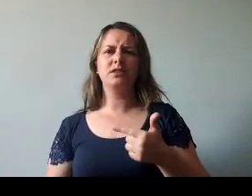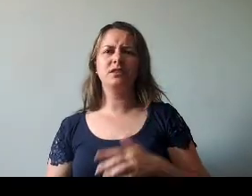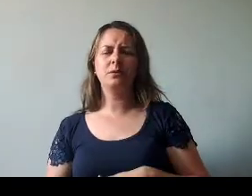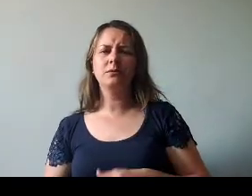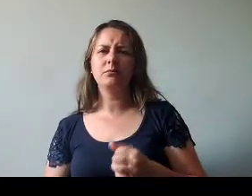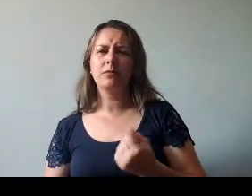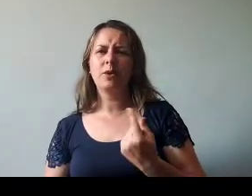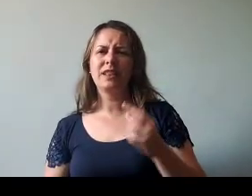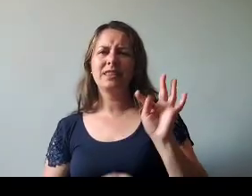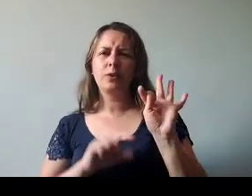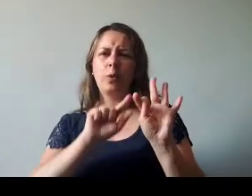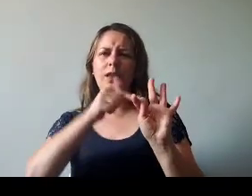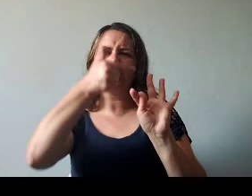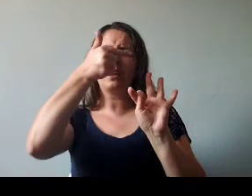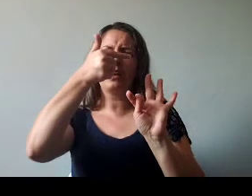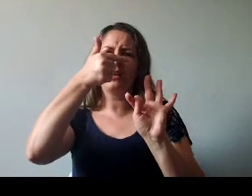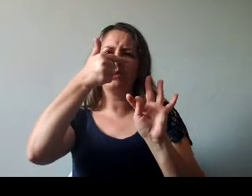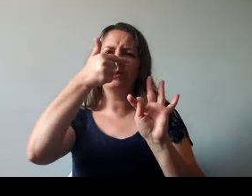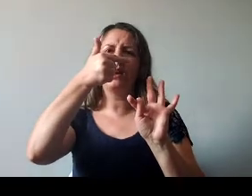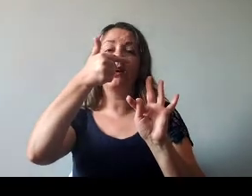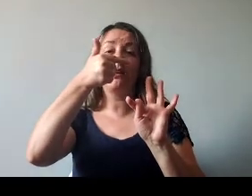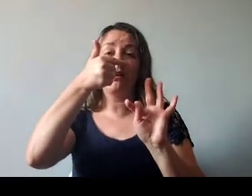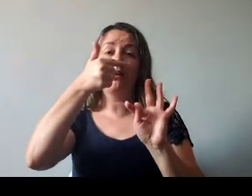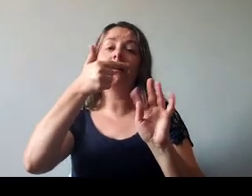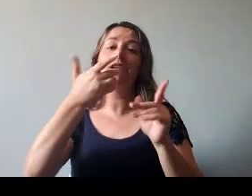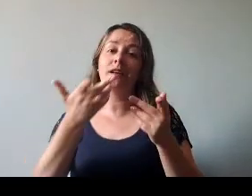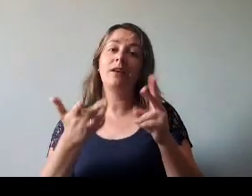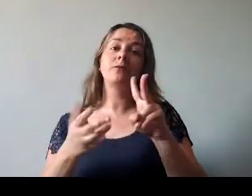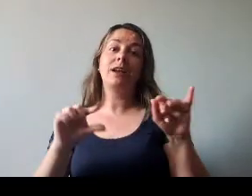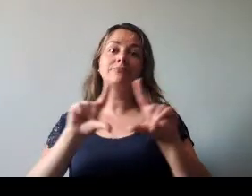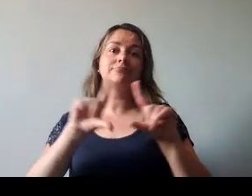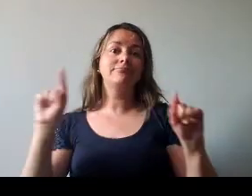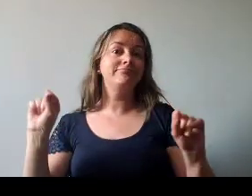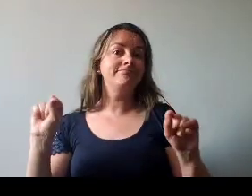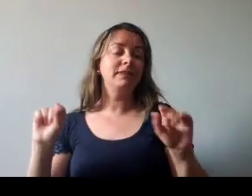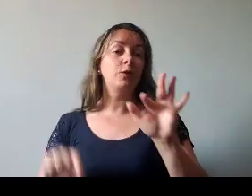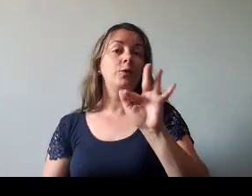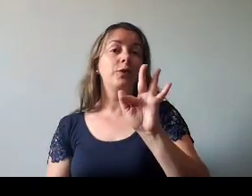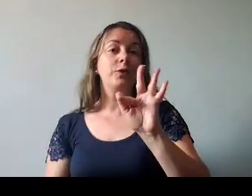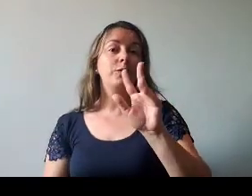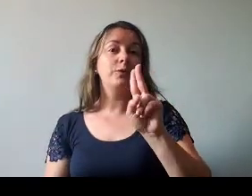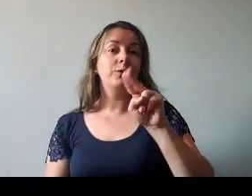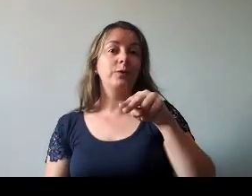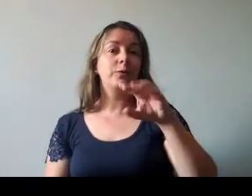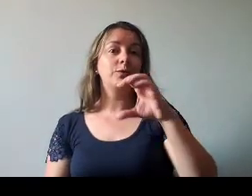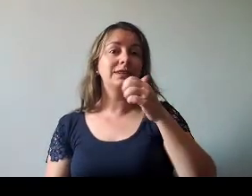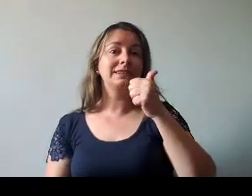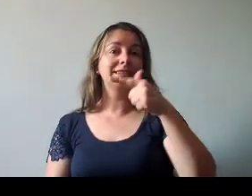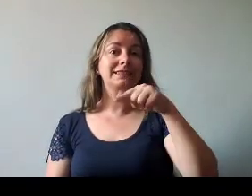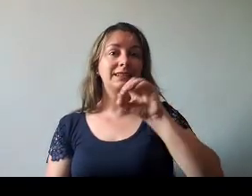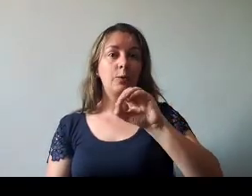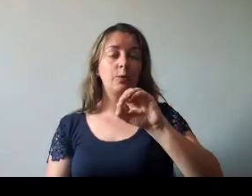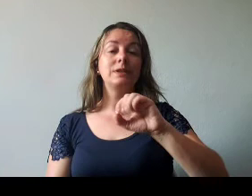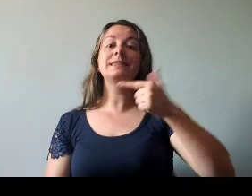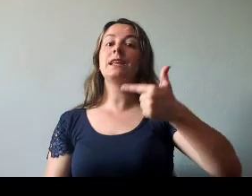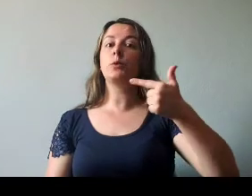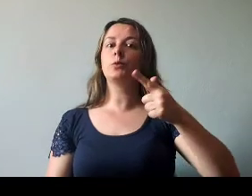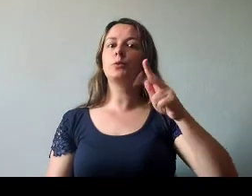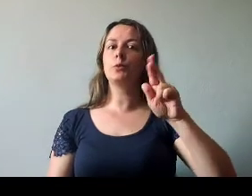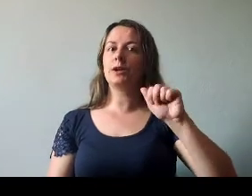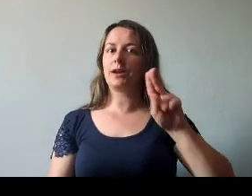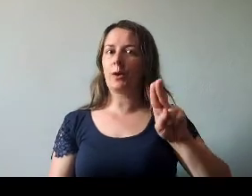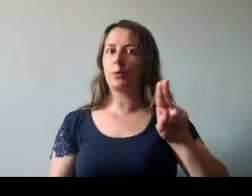Esse quadrado vai gerar uma função do segundo grau. Lembra lá? Nono ano também, galera. Nono ano é importante pra caramba, né?